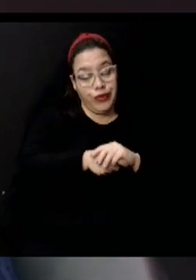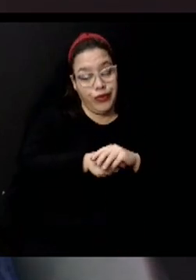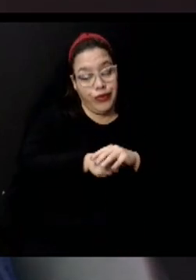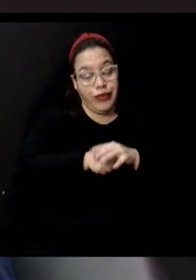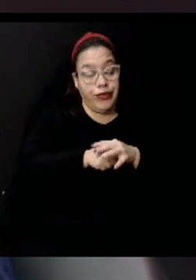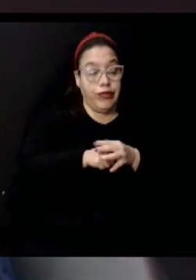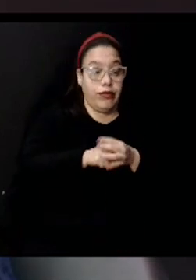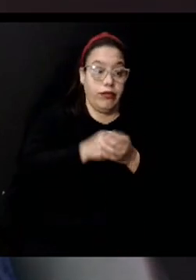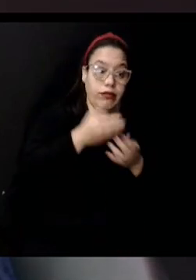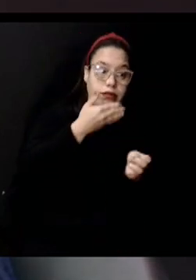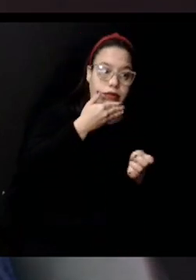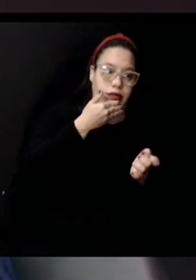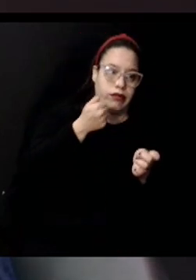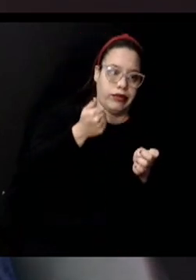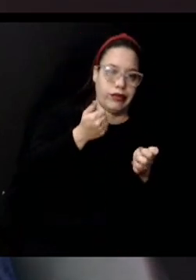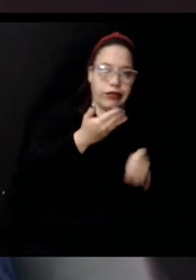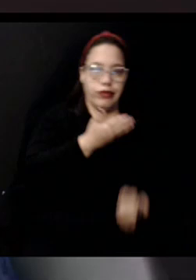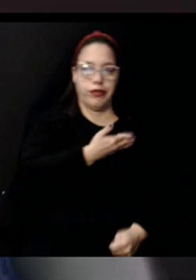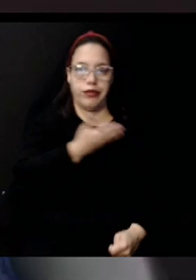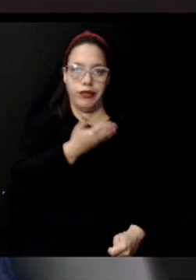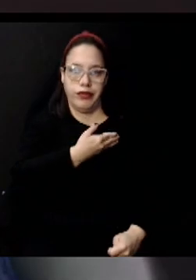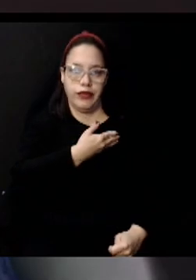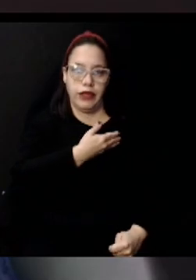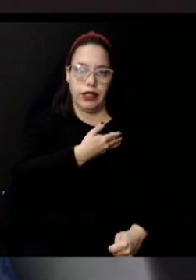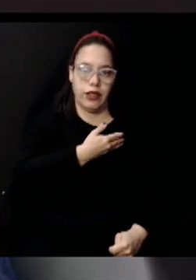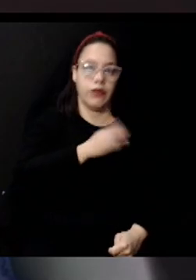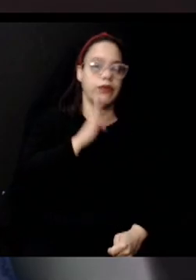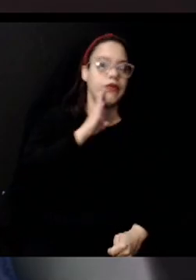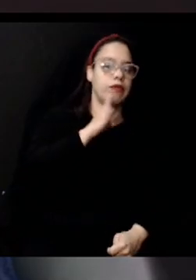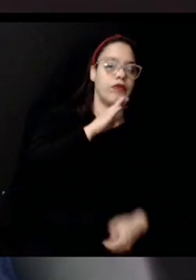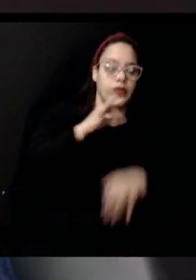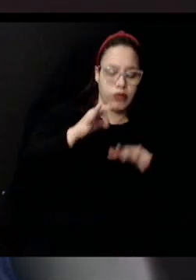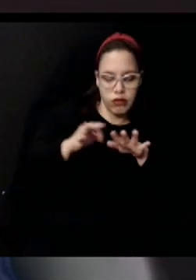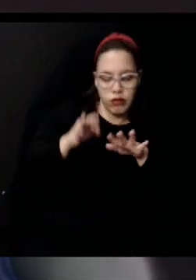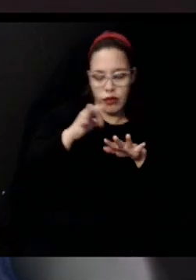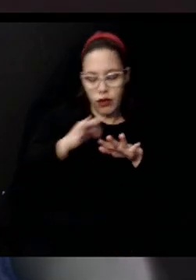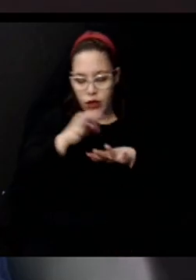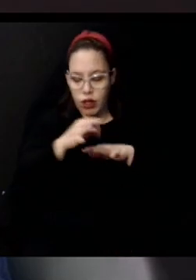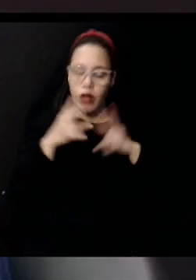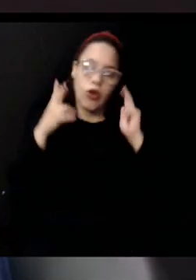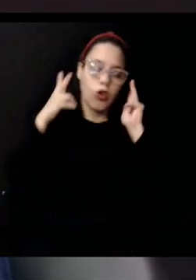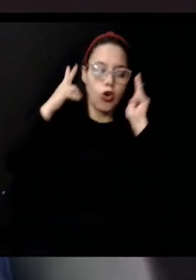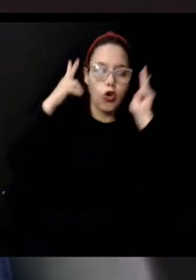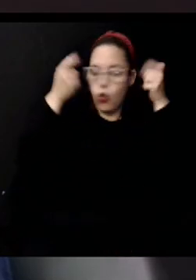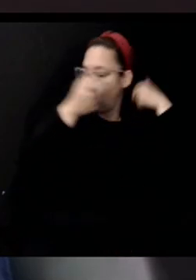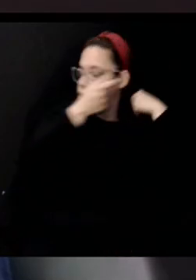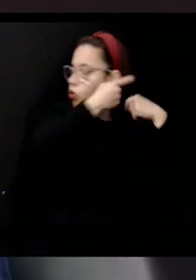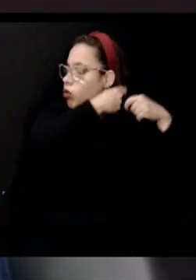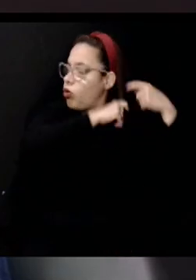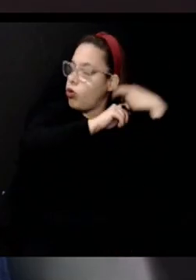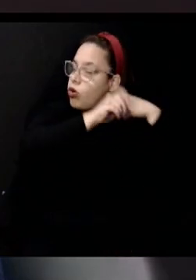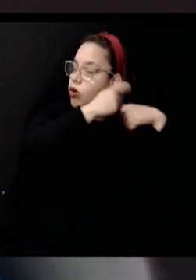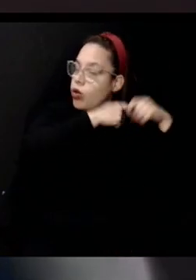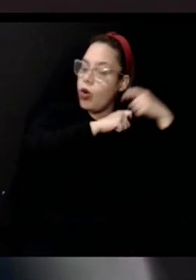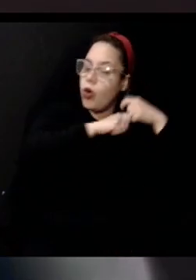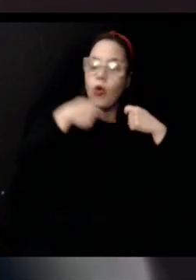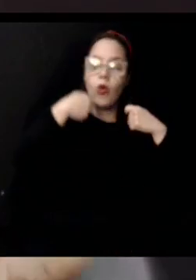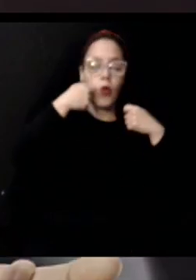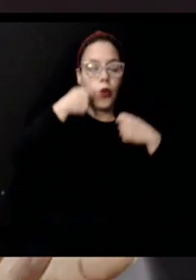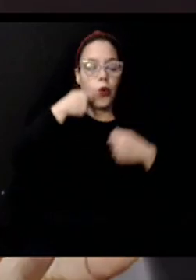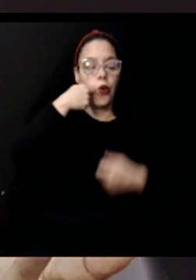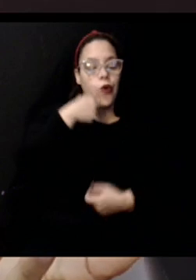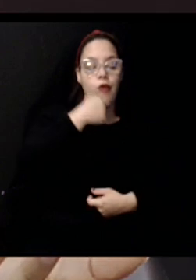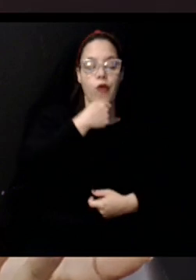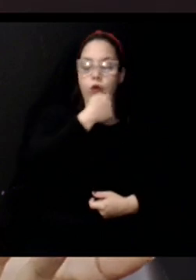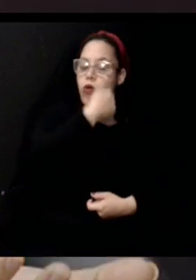né, porque o amigo do bar, a manicure, o cabeleireiro, a cabeleireira, o barbeiro, né, podem ser